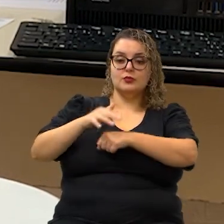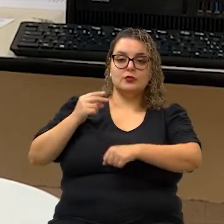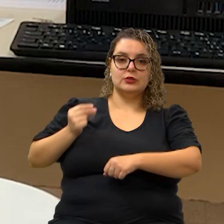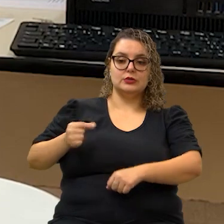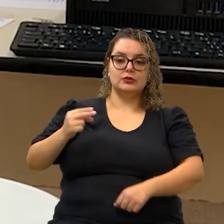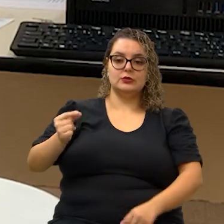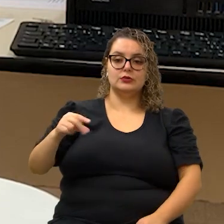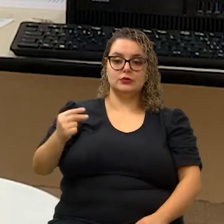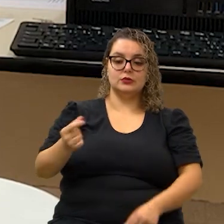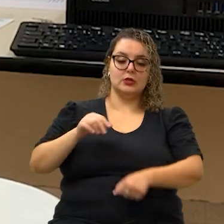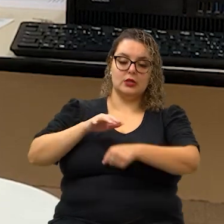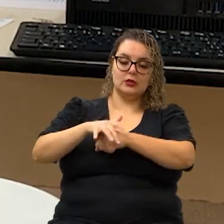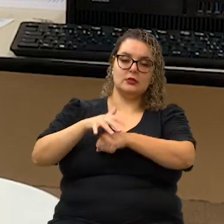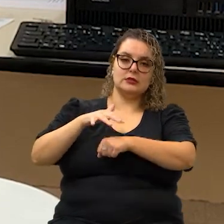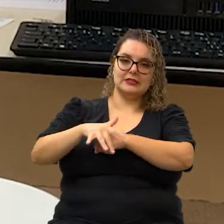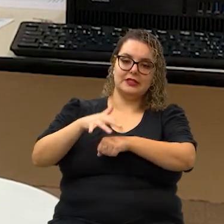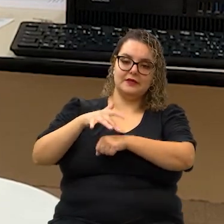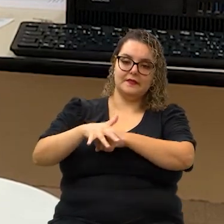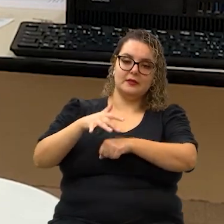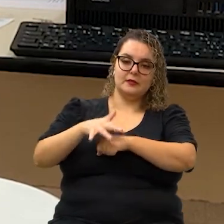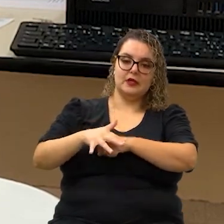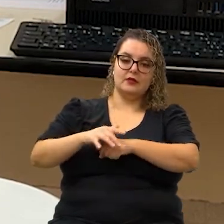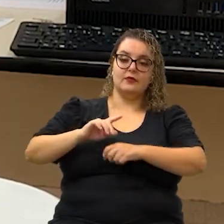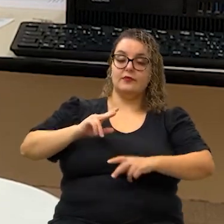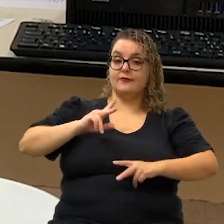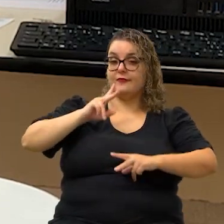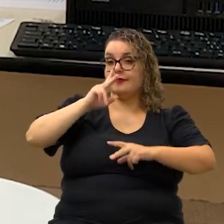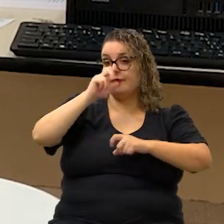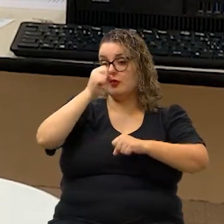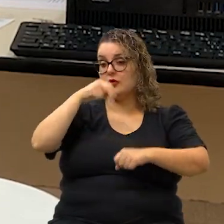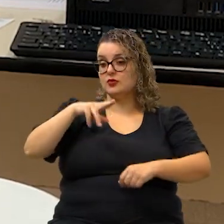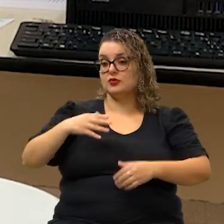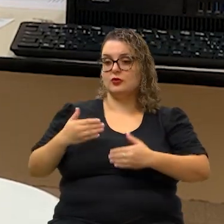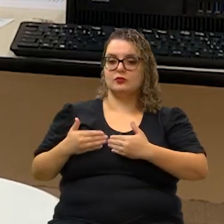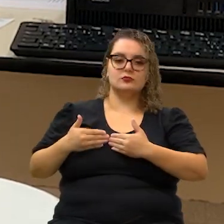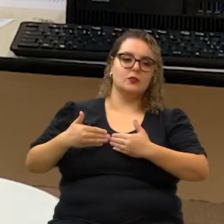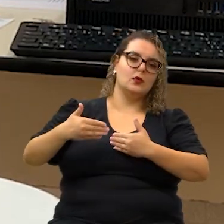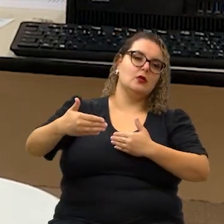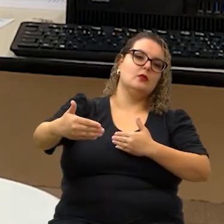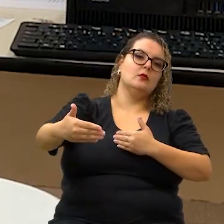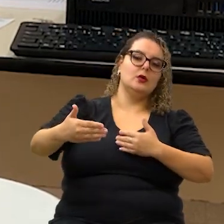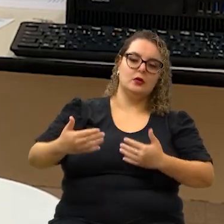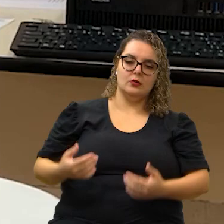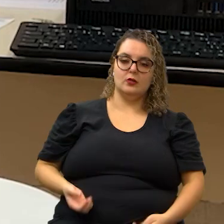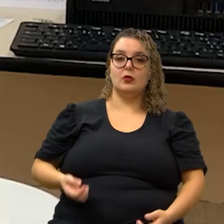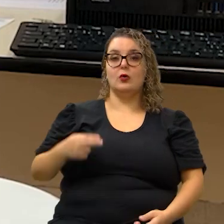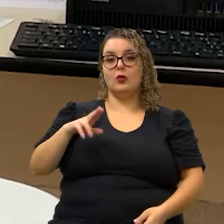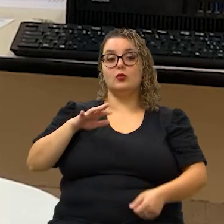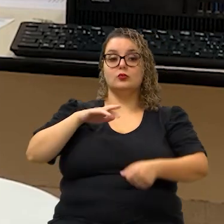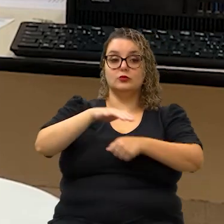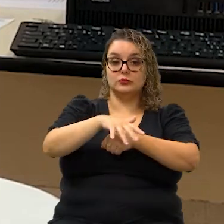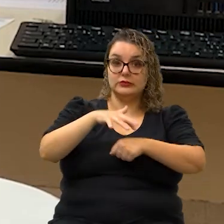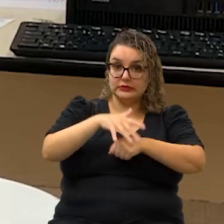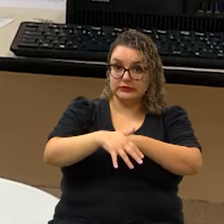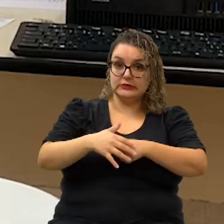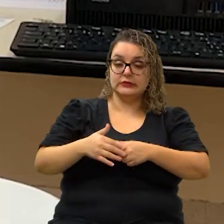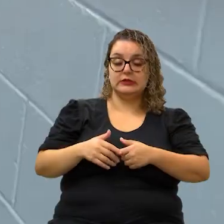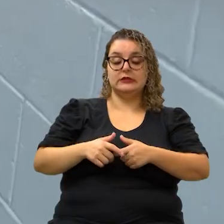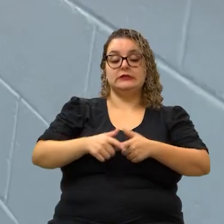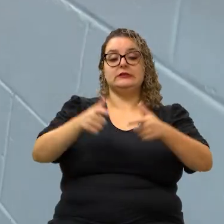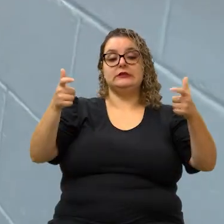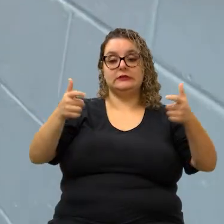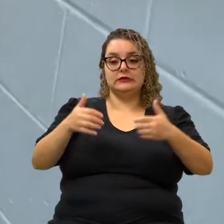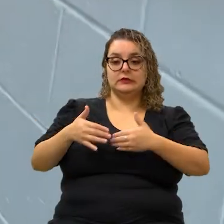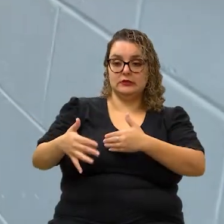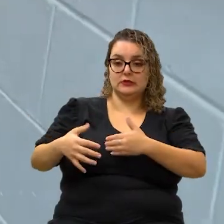inflamação, ou muito intensa, ou muito prolongada, ou muito intensa e prolongada, levou a muita cicatriz no fígado.